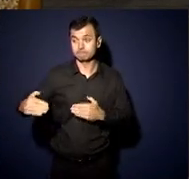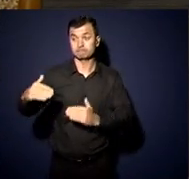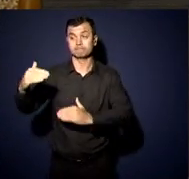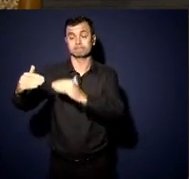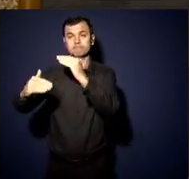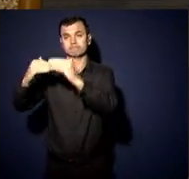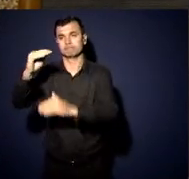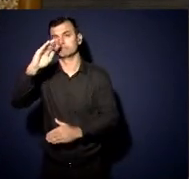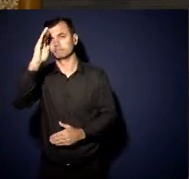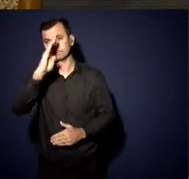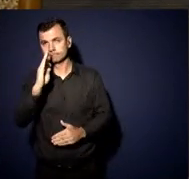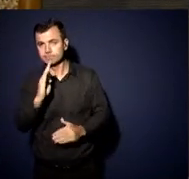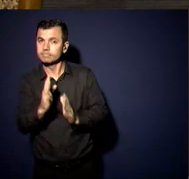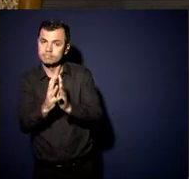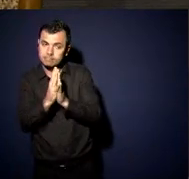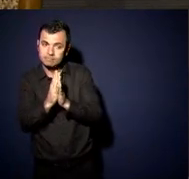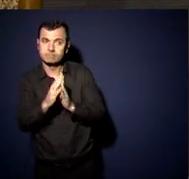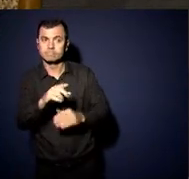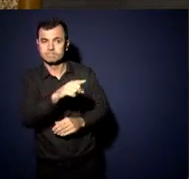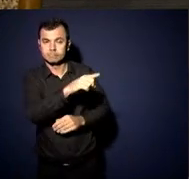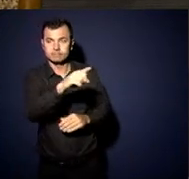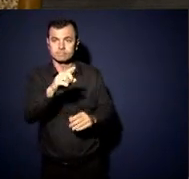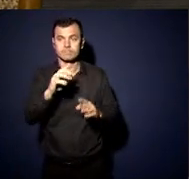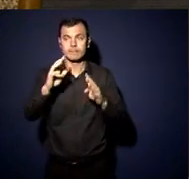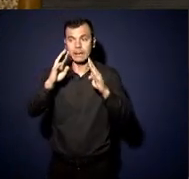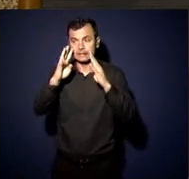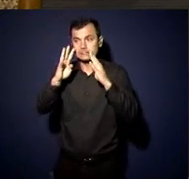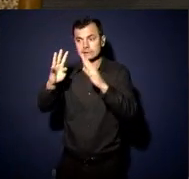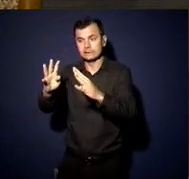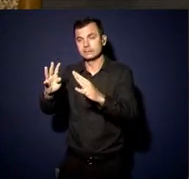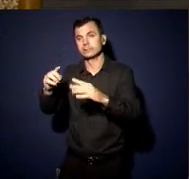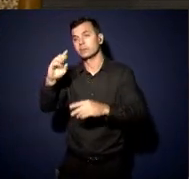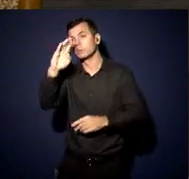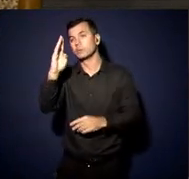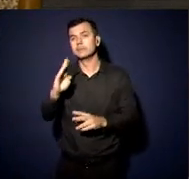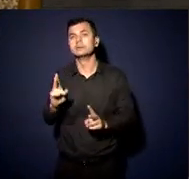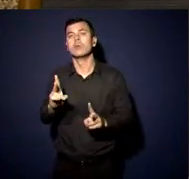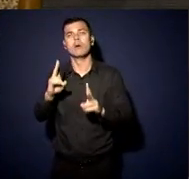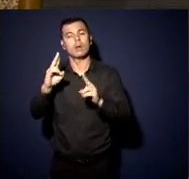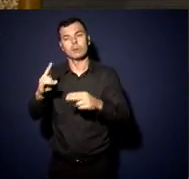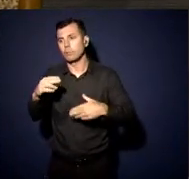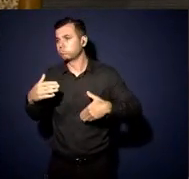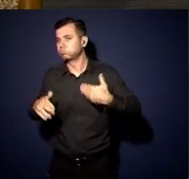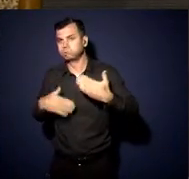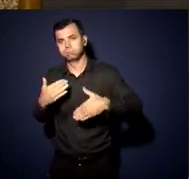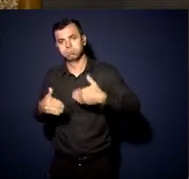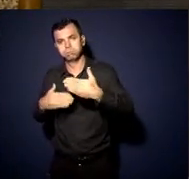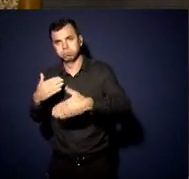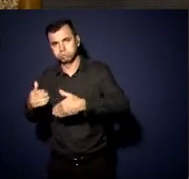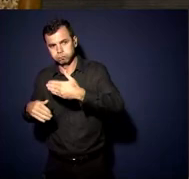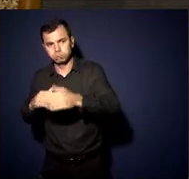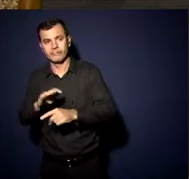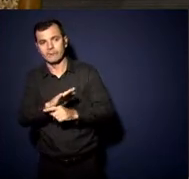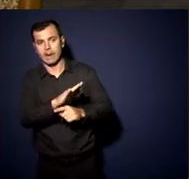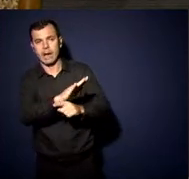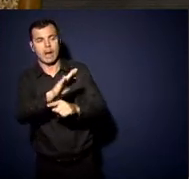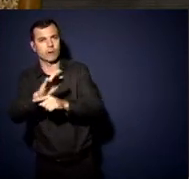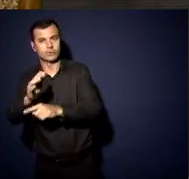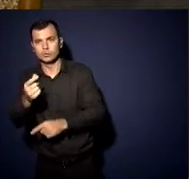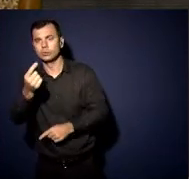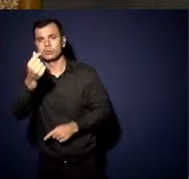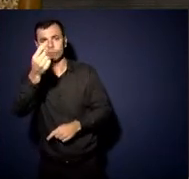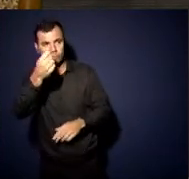queria que as pessoas olhassem para o mercado de capitais como uma locomotiva capaz de promover alocação de